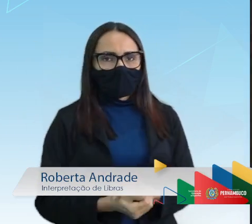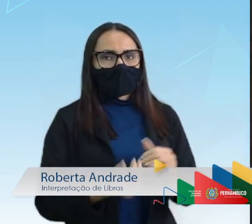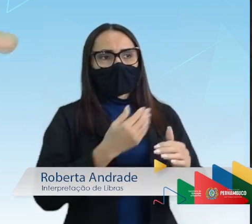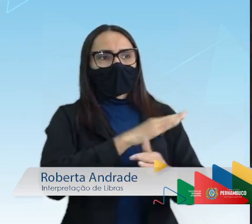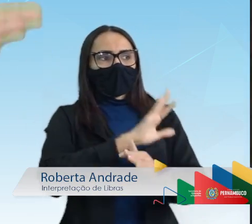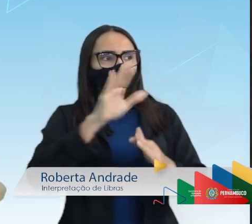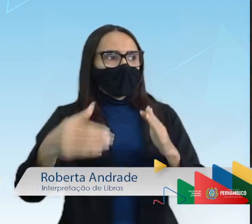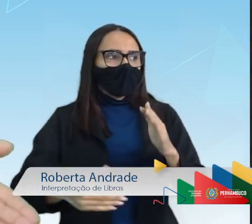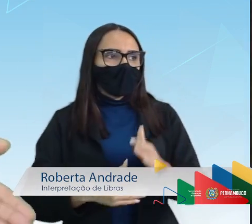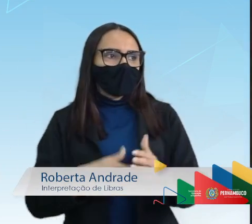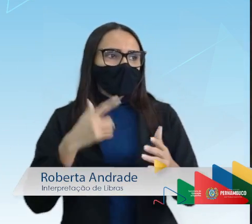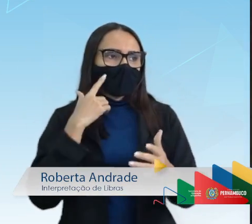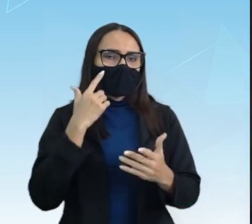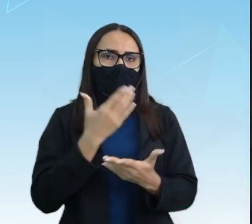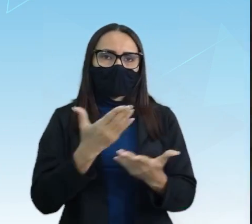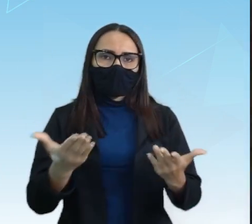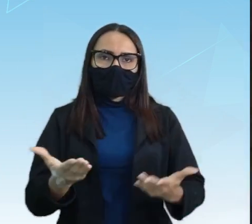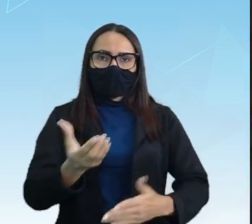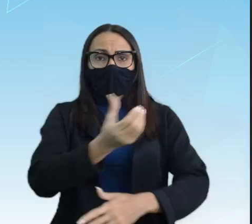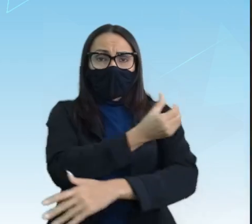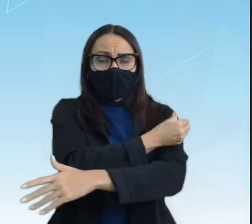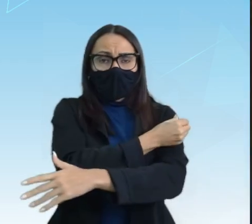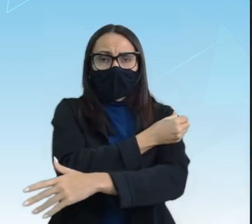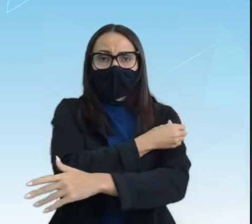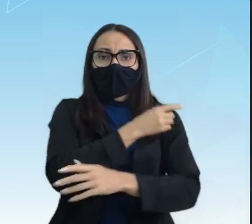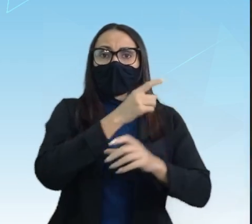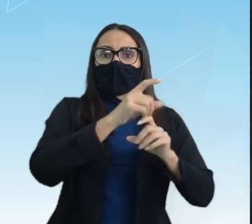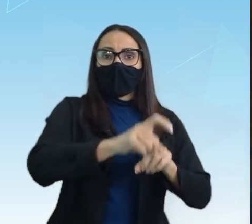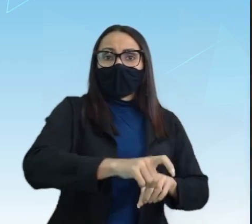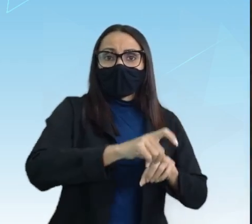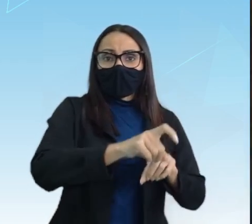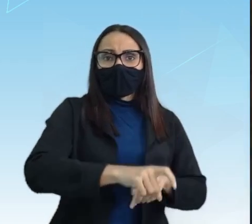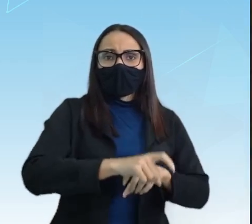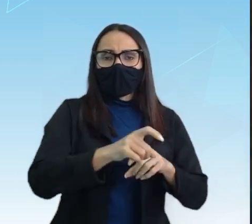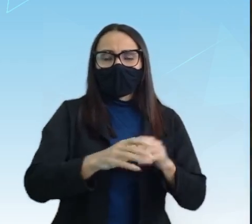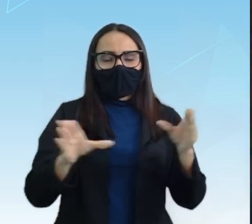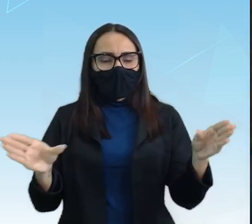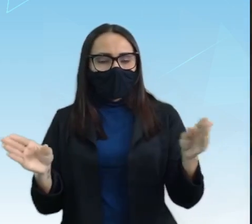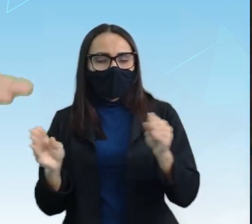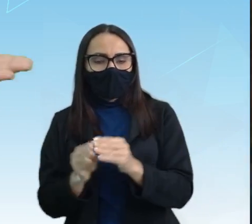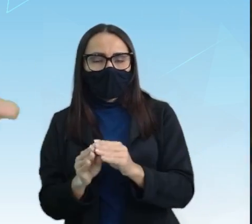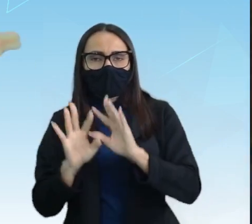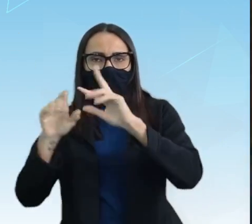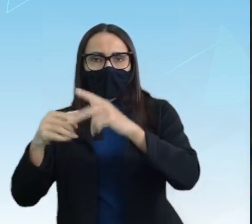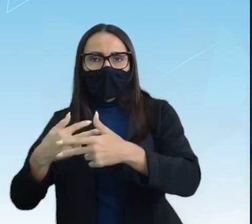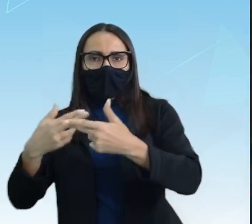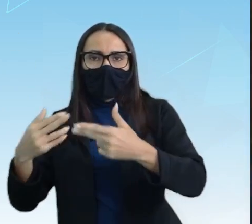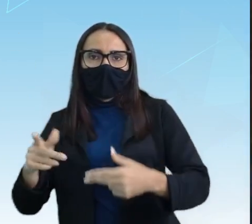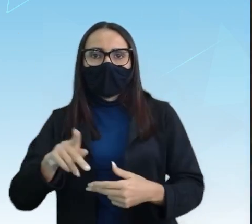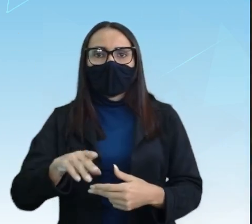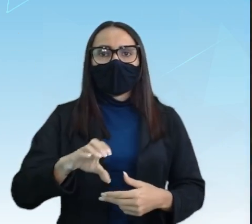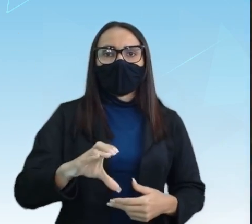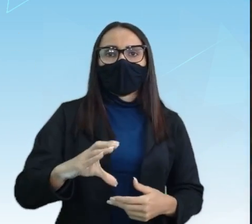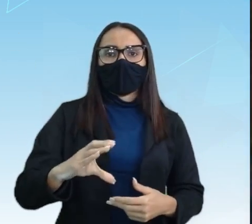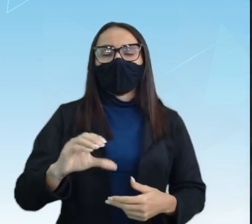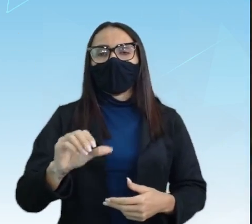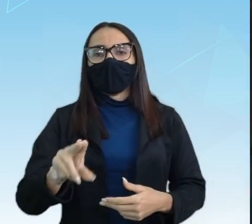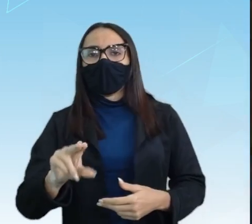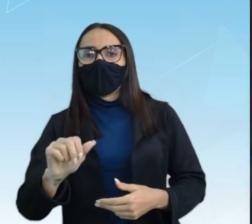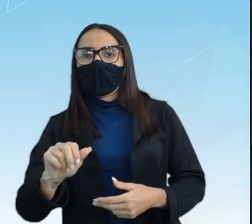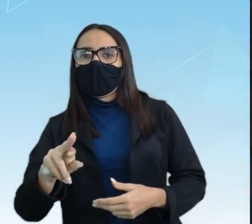isso aí, meu sexto ano, é agricultura, junção com a pecuária. Então, é